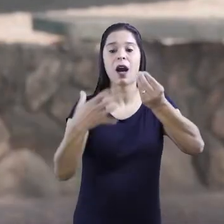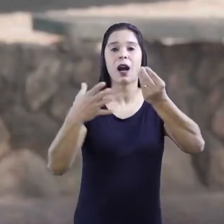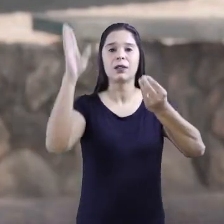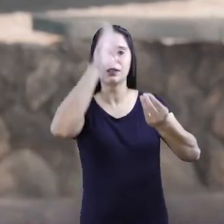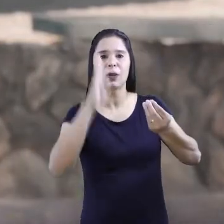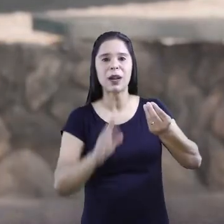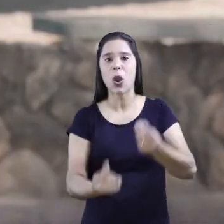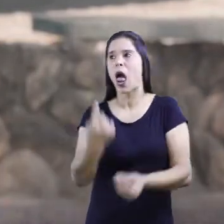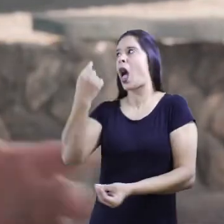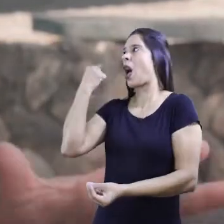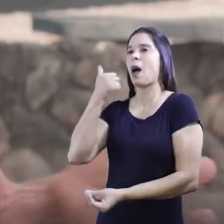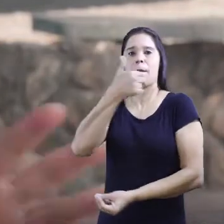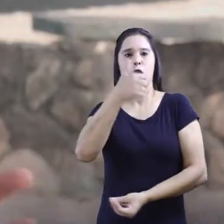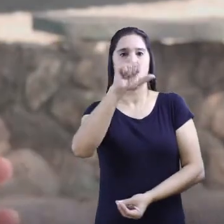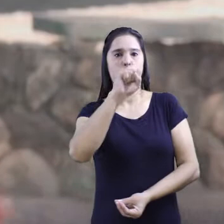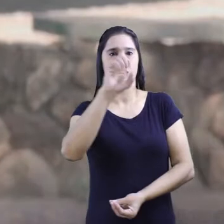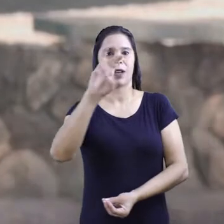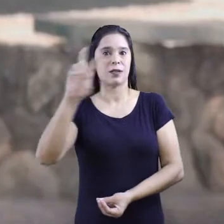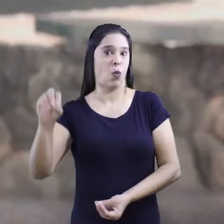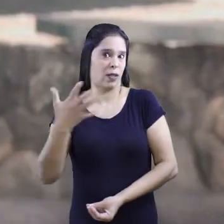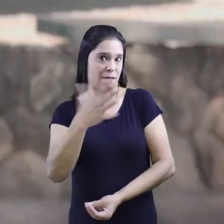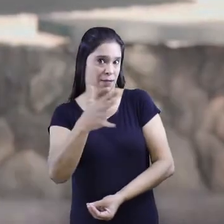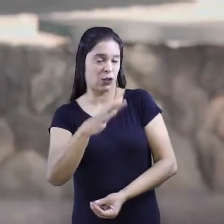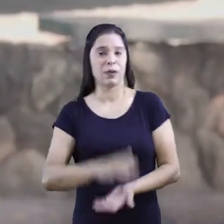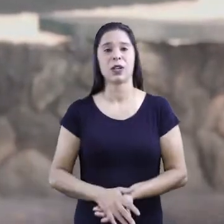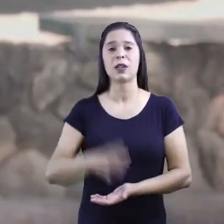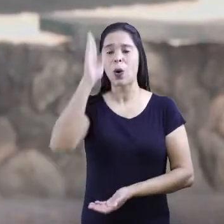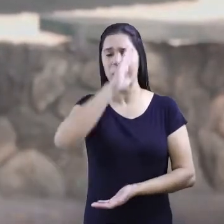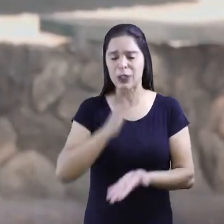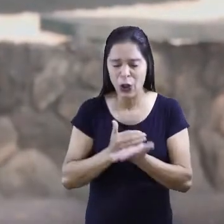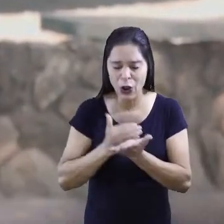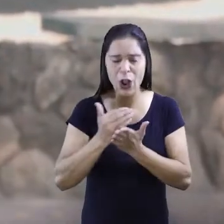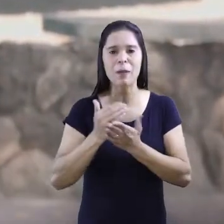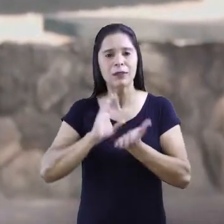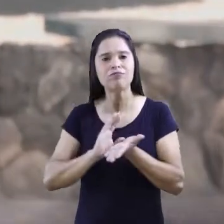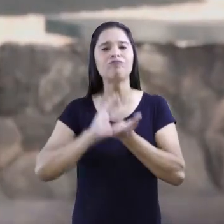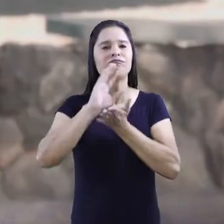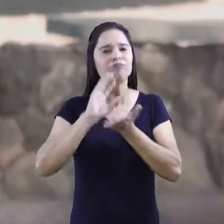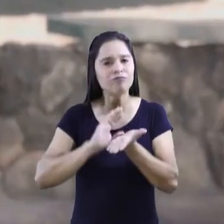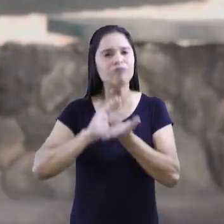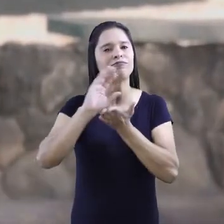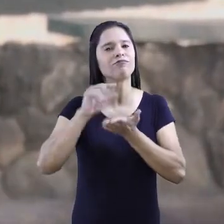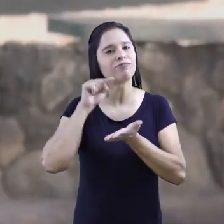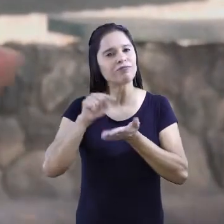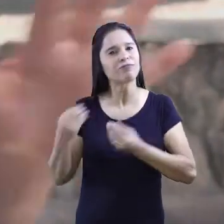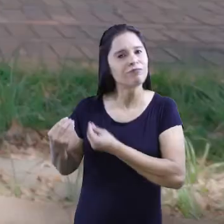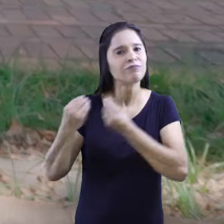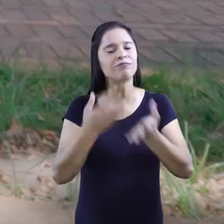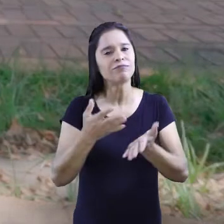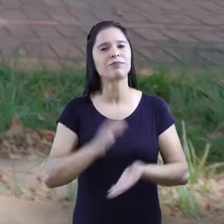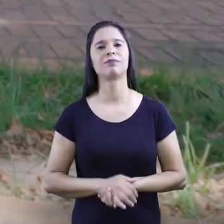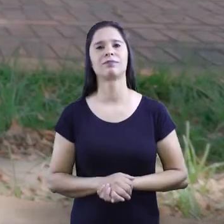de modernidade para o Brasil da época, 1850, por aí. O Brasil começa a querer investir